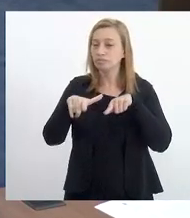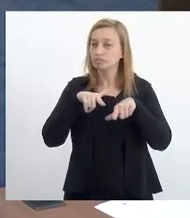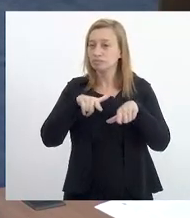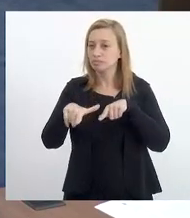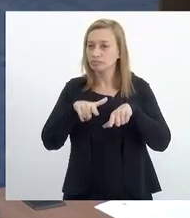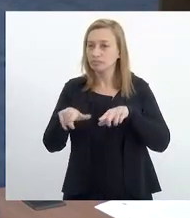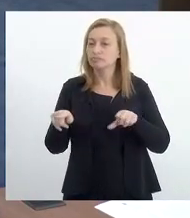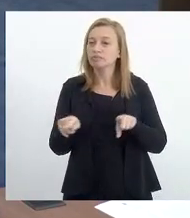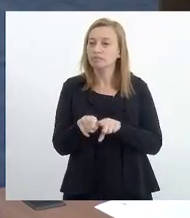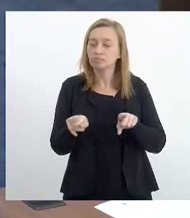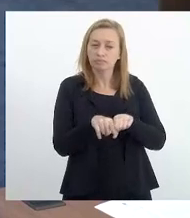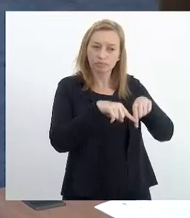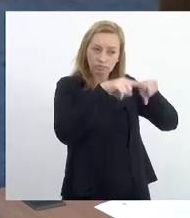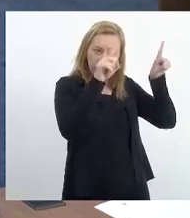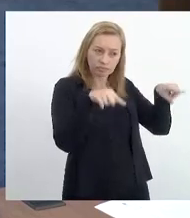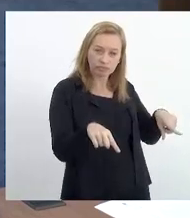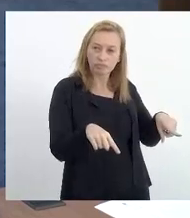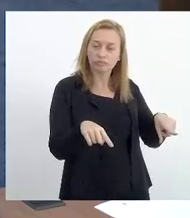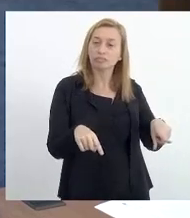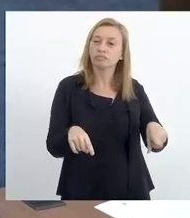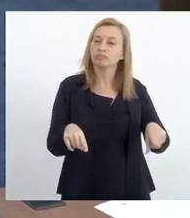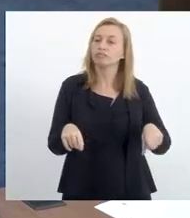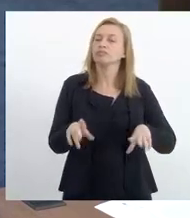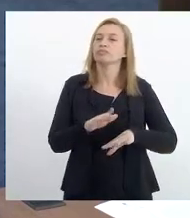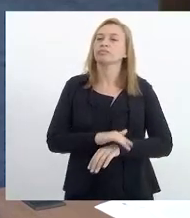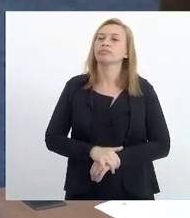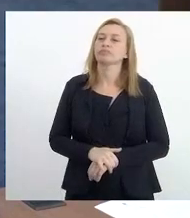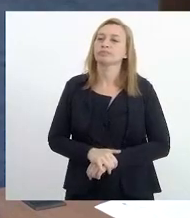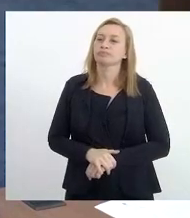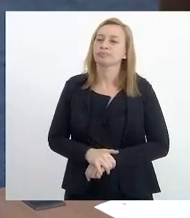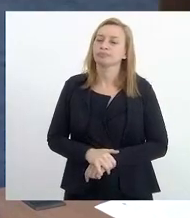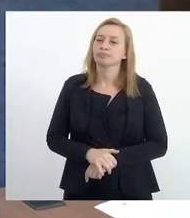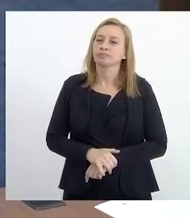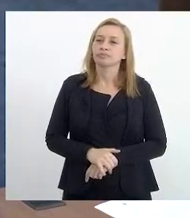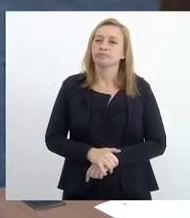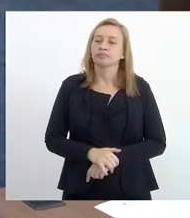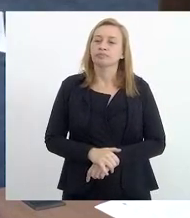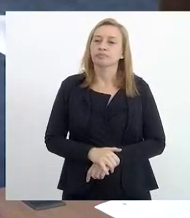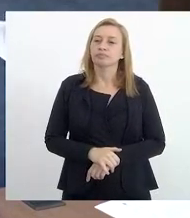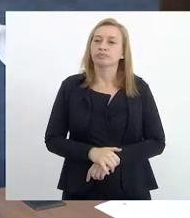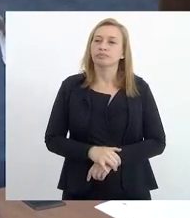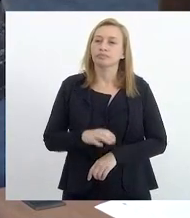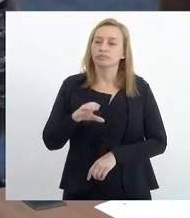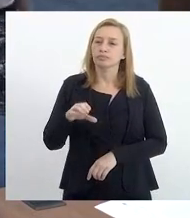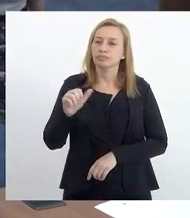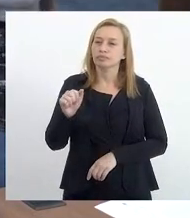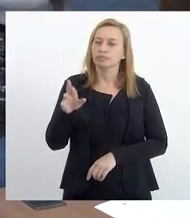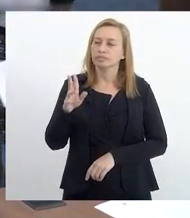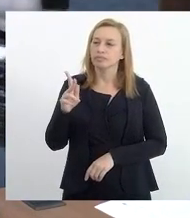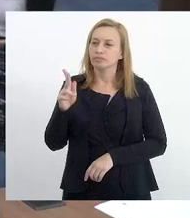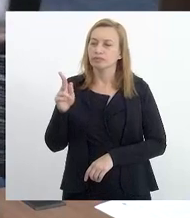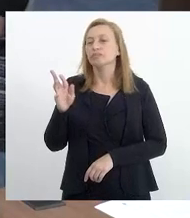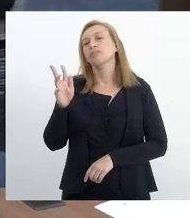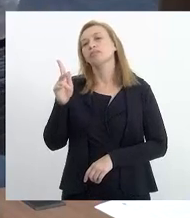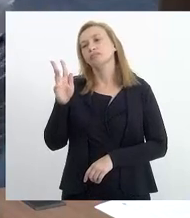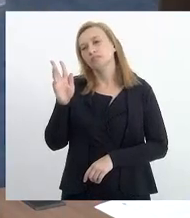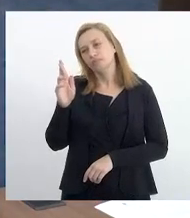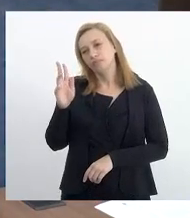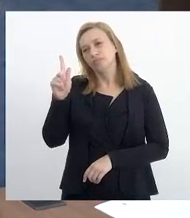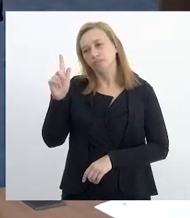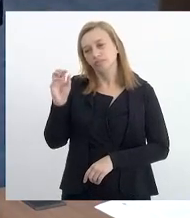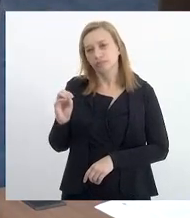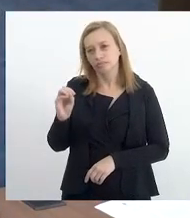que são e estão em cargos de confiança, que têm uma